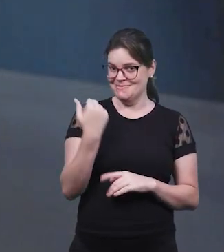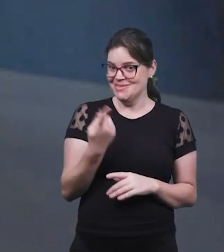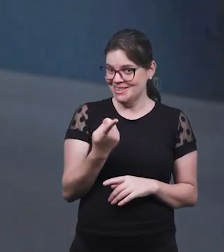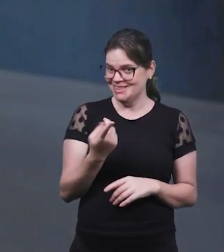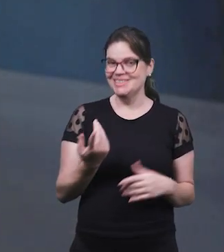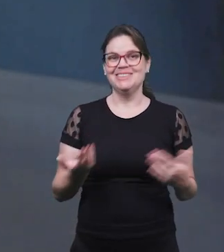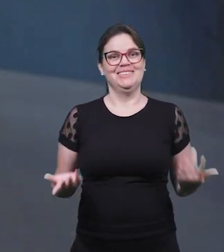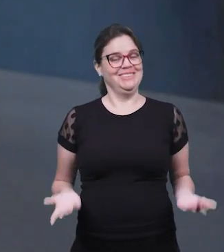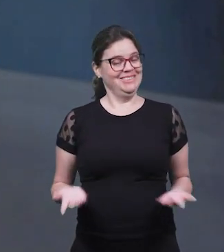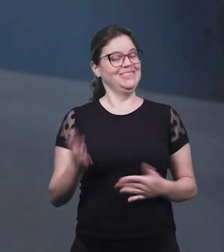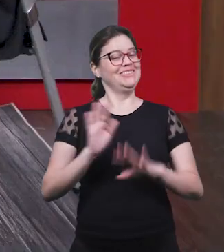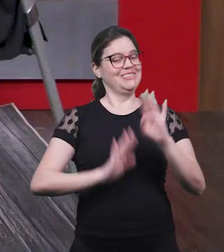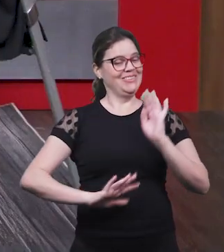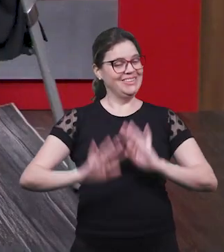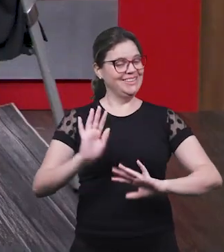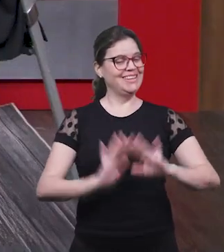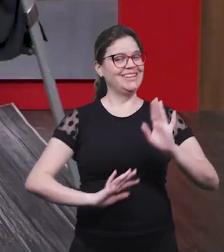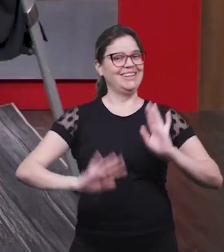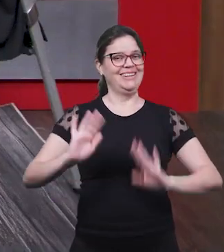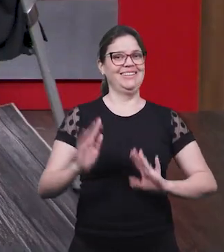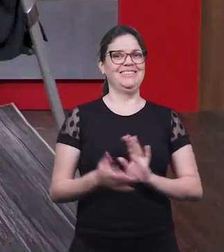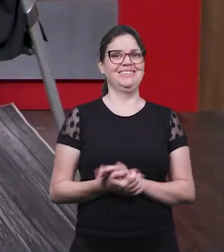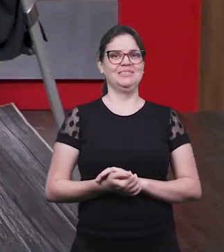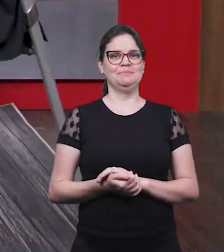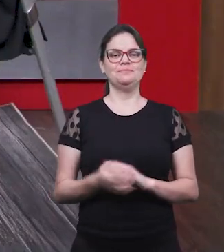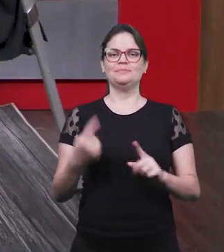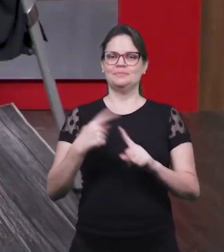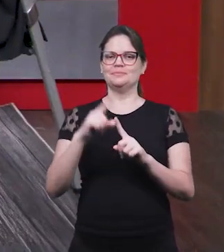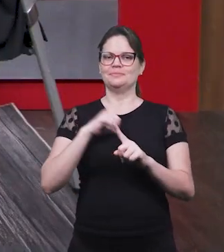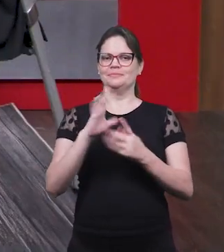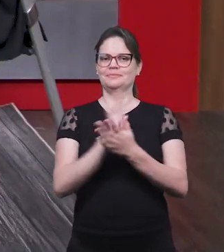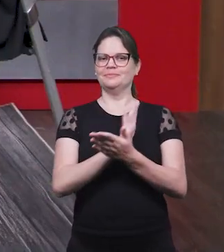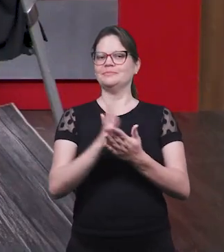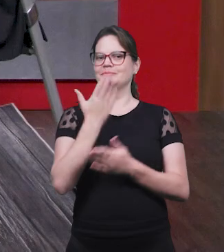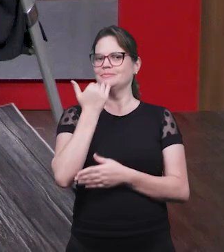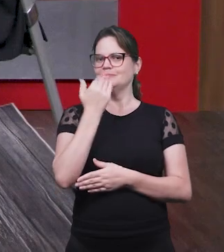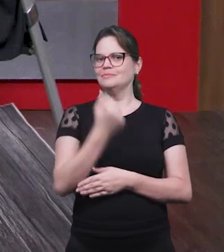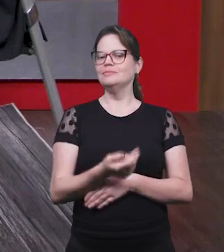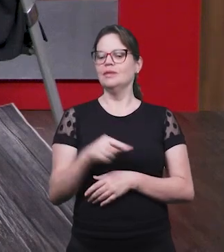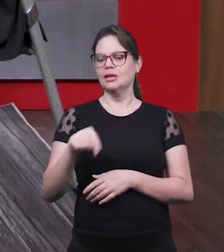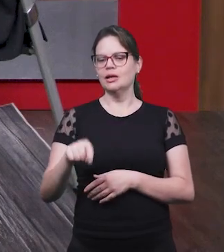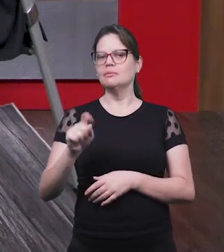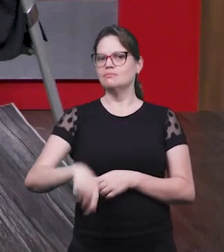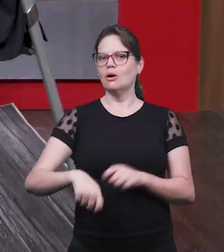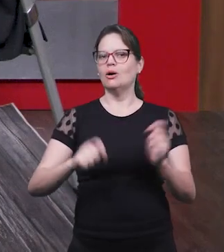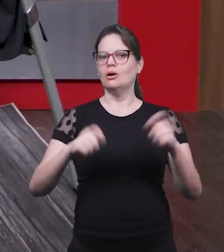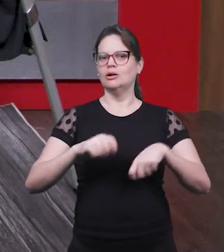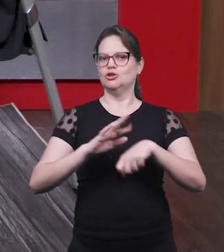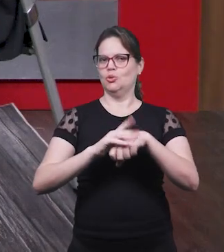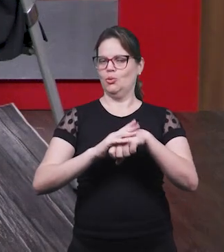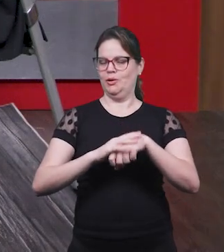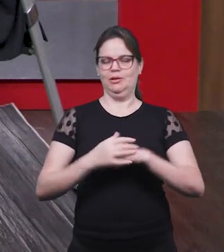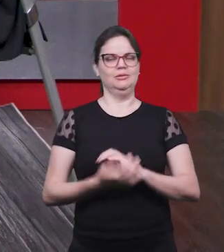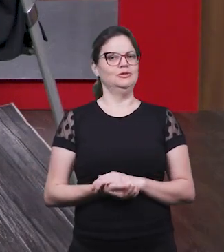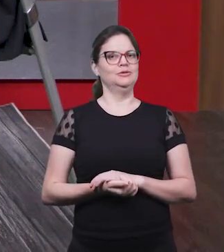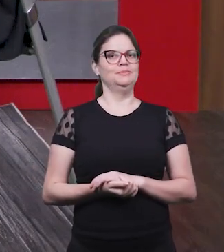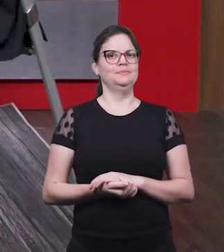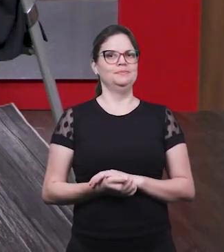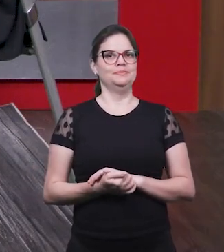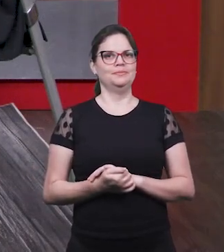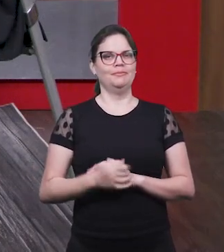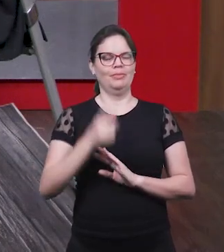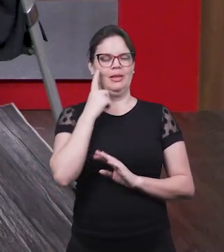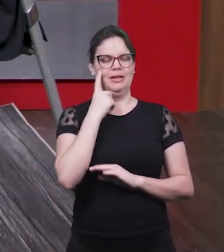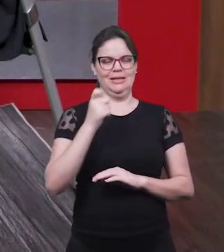Então toma cuidado, né? Porque tem alimentos que podem trazer mal para o seu pet, para o seu animal. Mas vamos continuar,